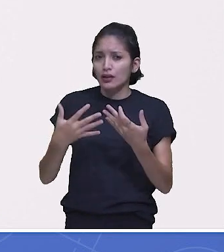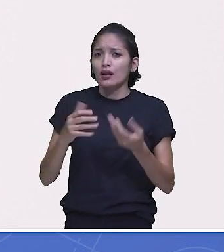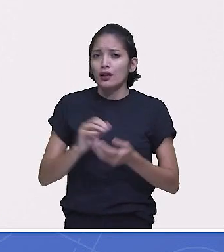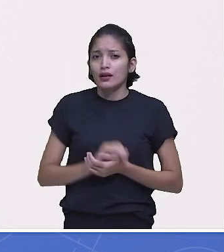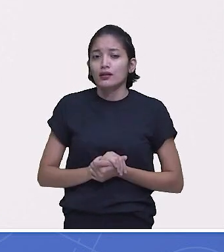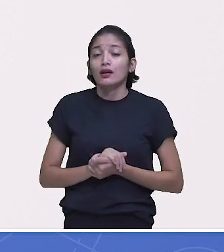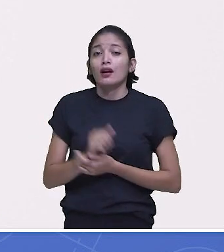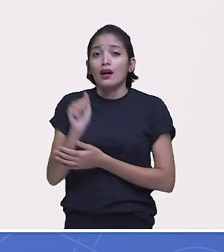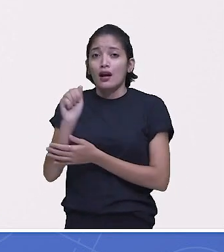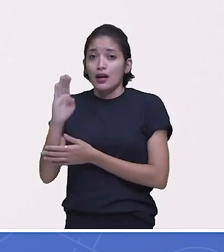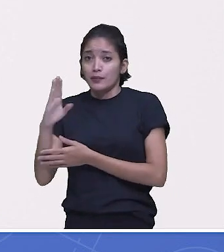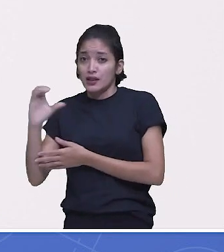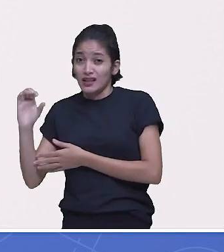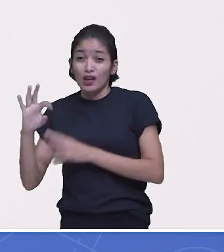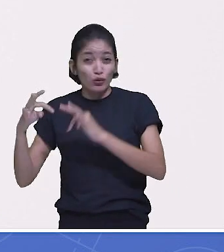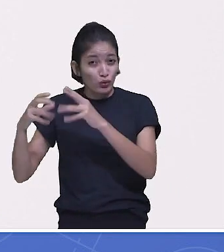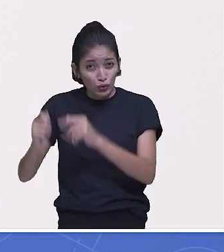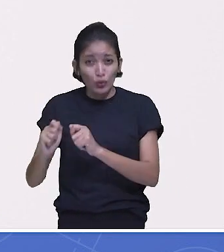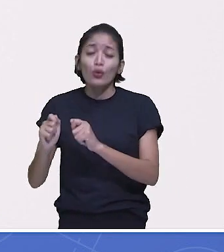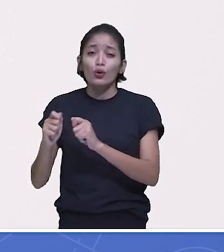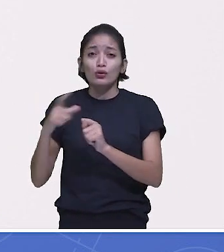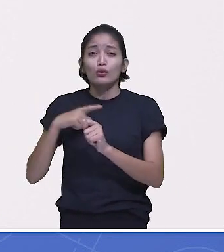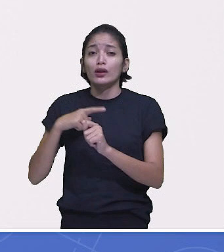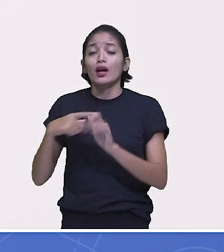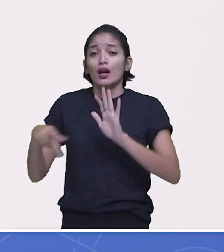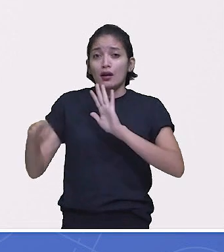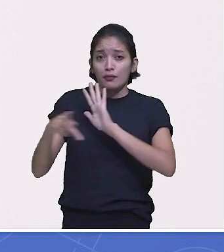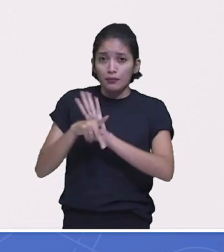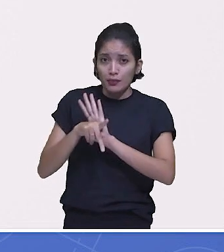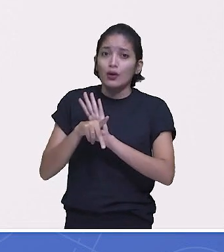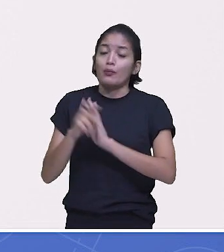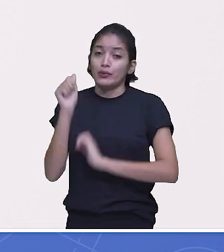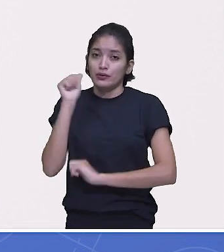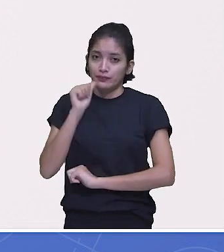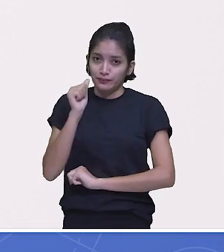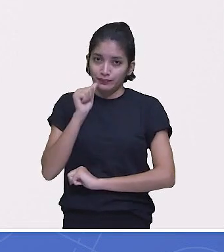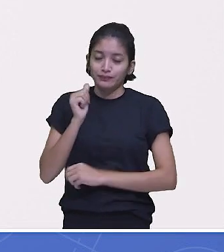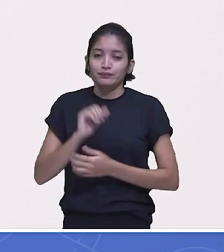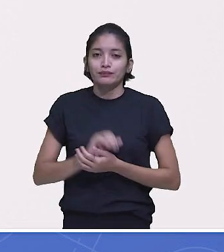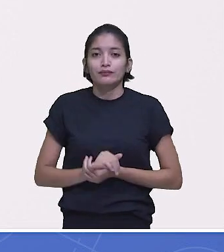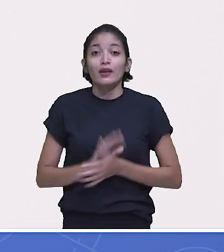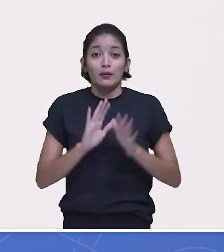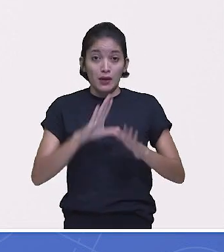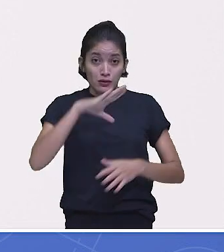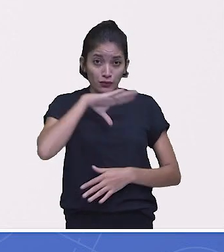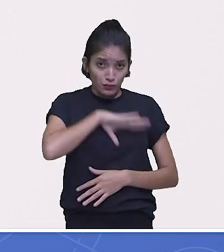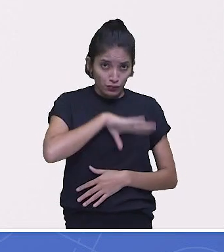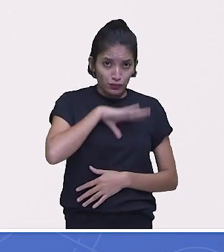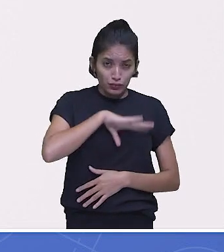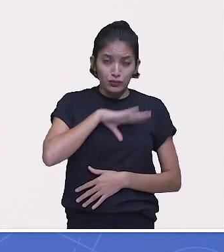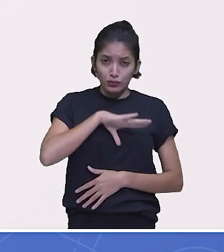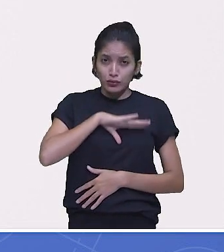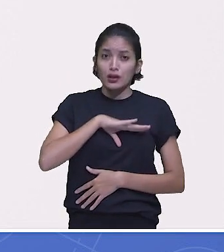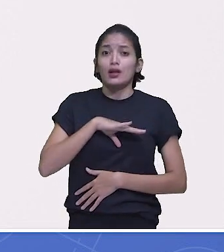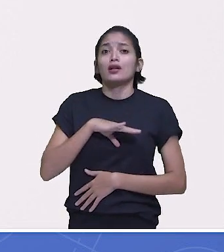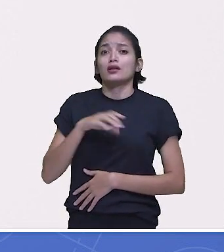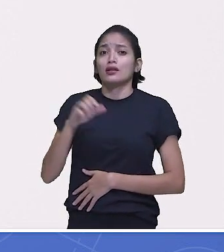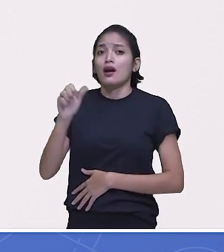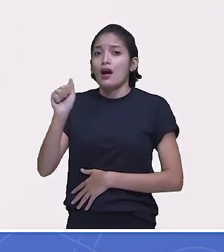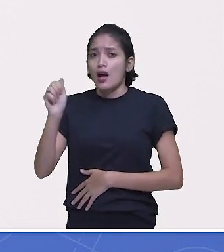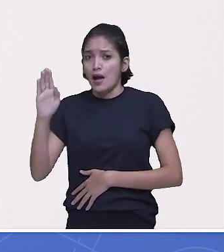as letras do alfabeto espanhol pertencem ao gênero feminino. Na língua portuguesa, as nossas